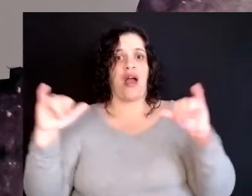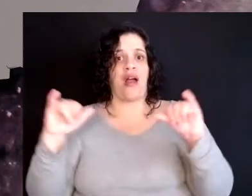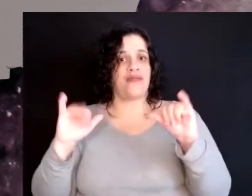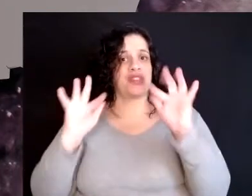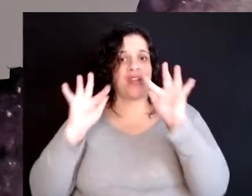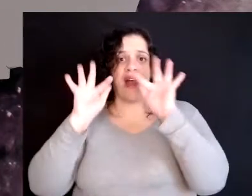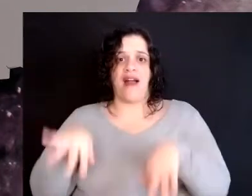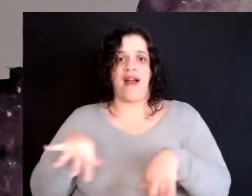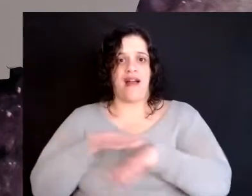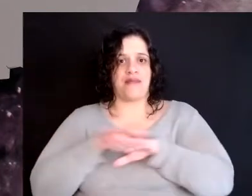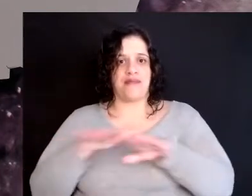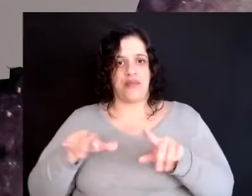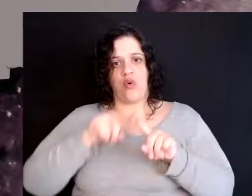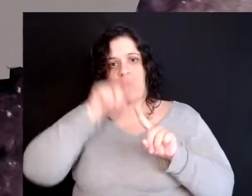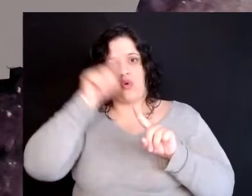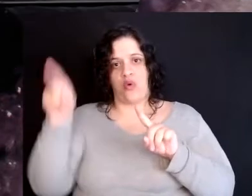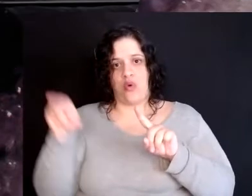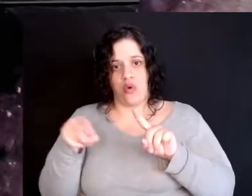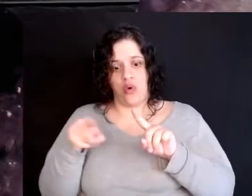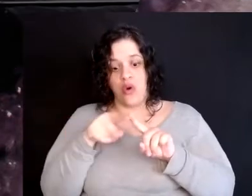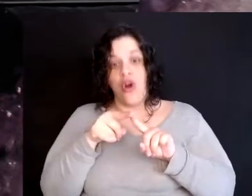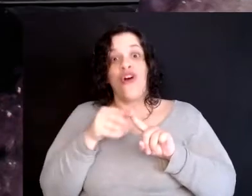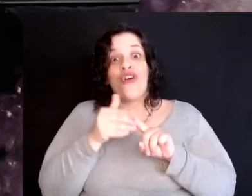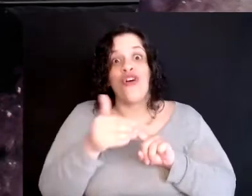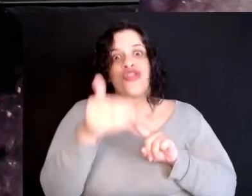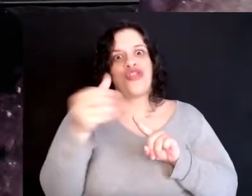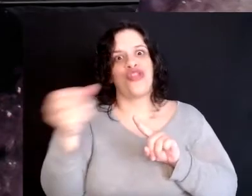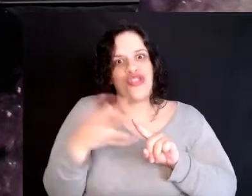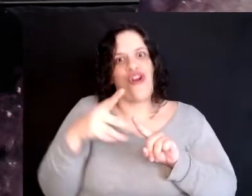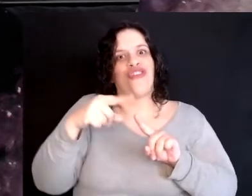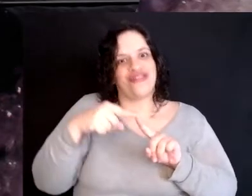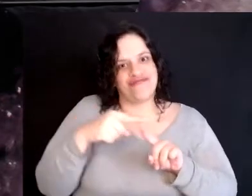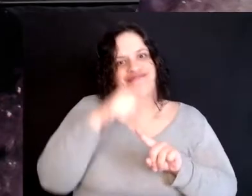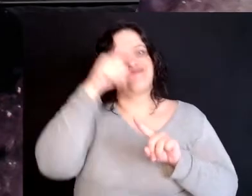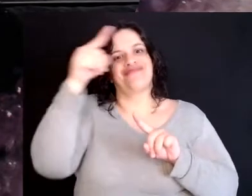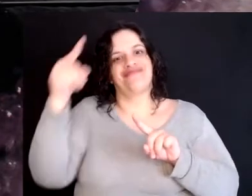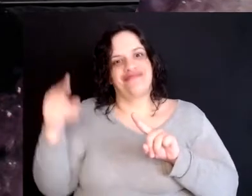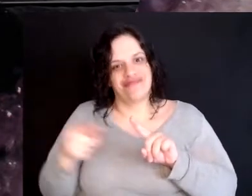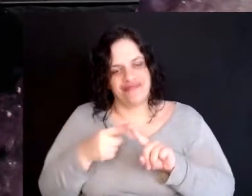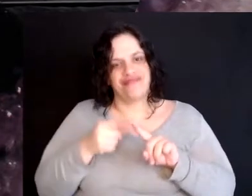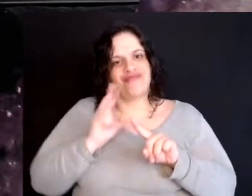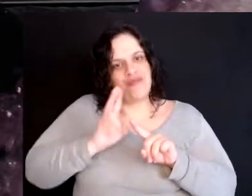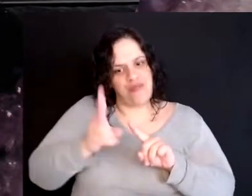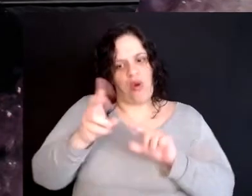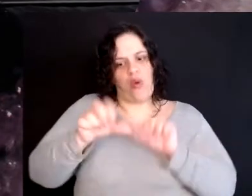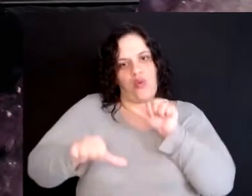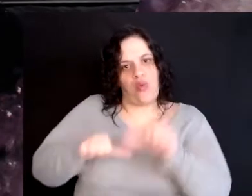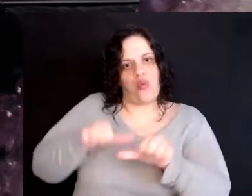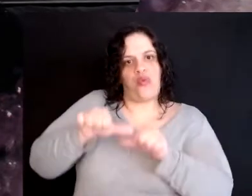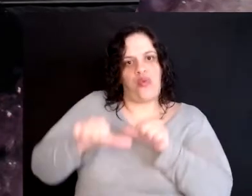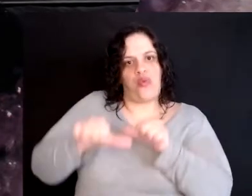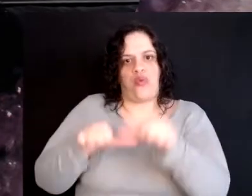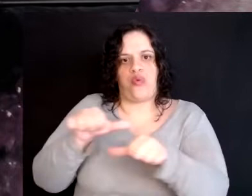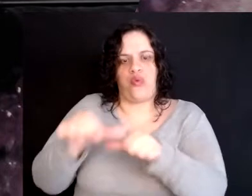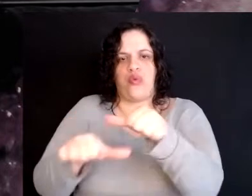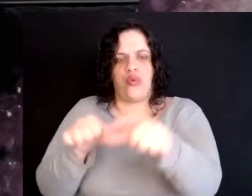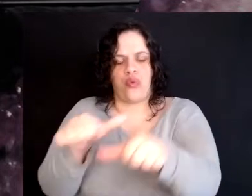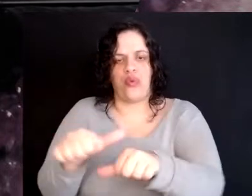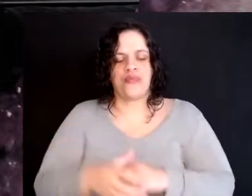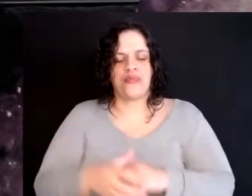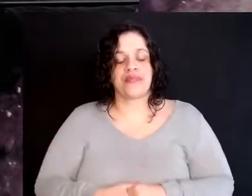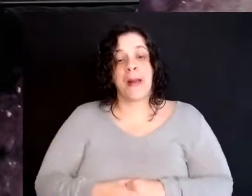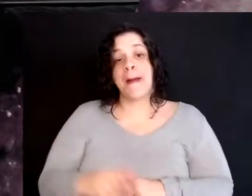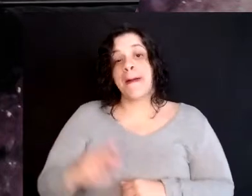ciclo e o começo de um outro ciclo. A matéria está em eterna transformação. E qual é o grande